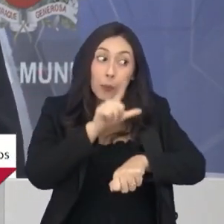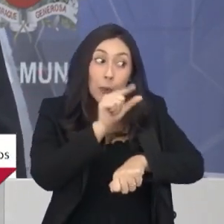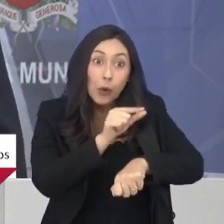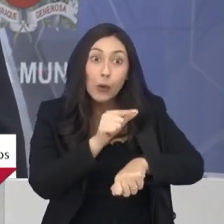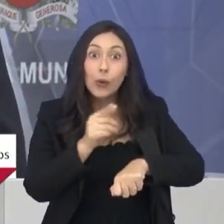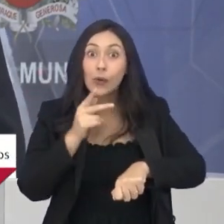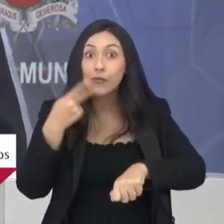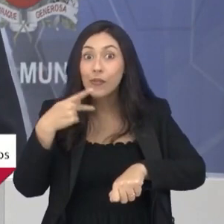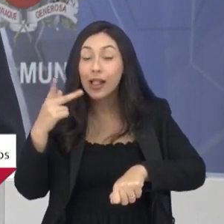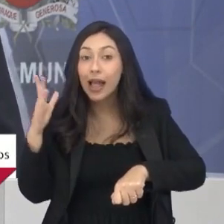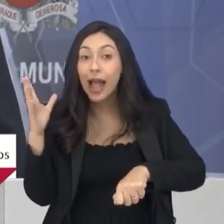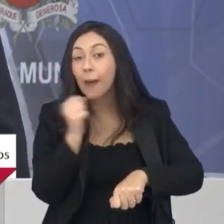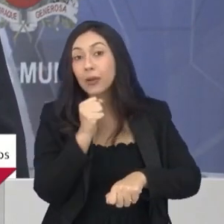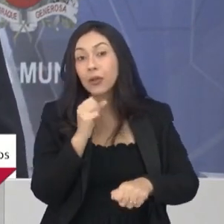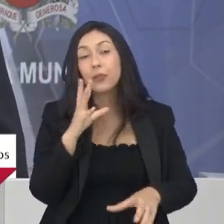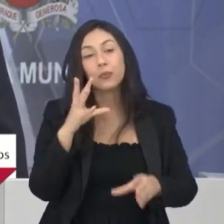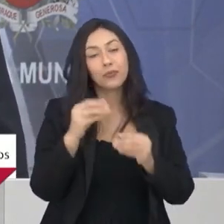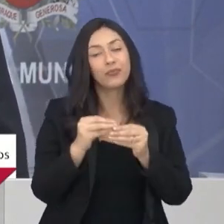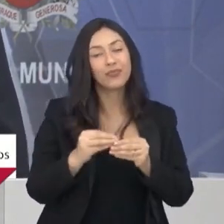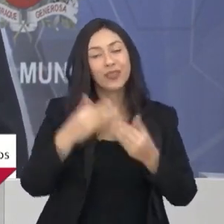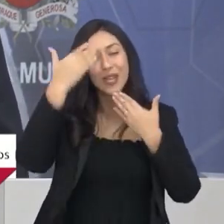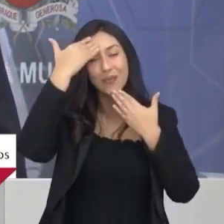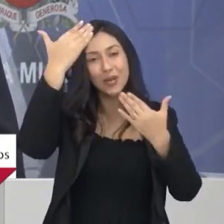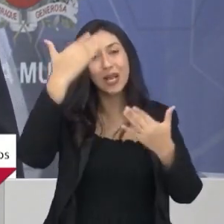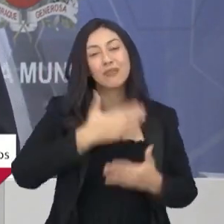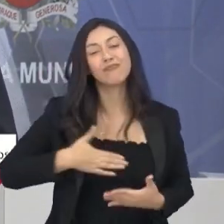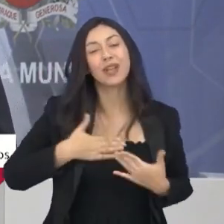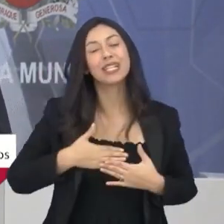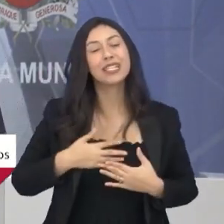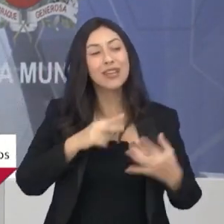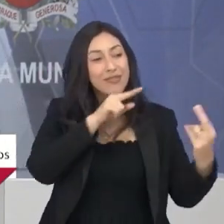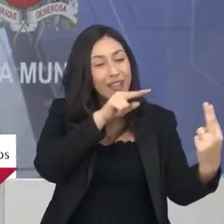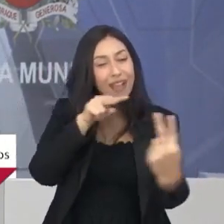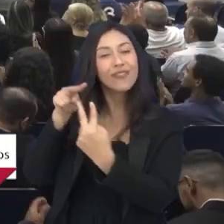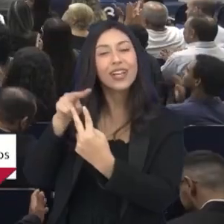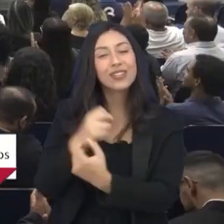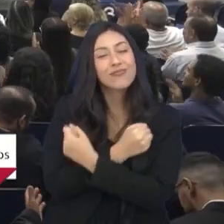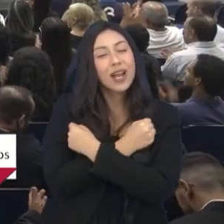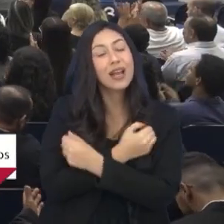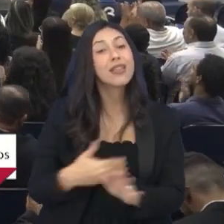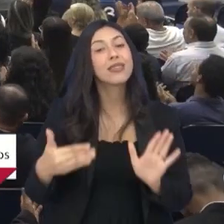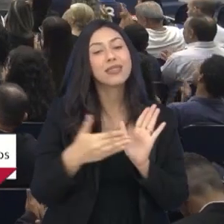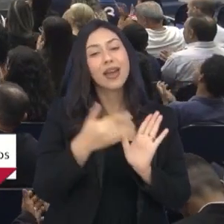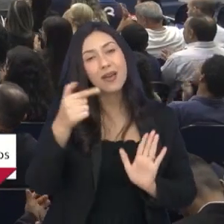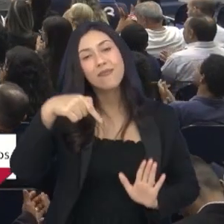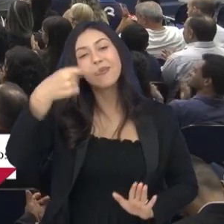obrigado e foi um prazer revê-los Um abraço a todos Até a